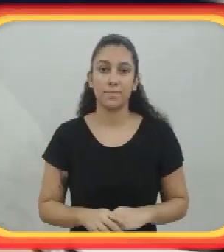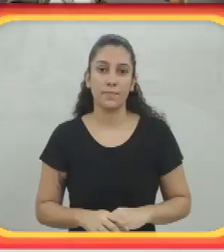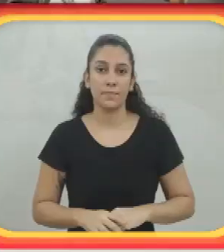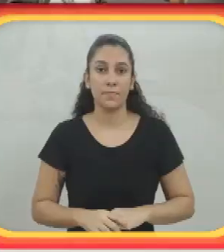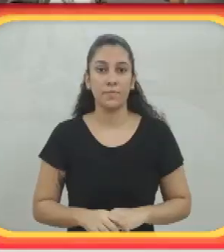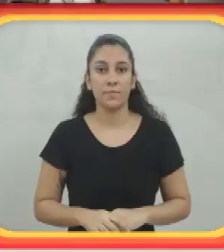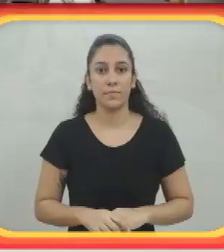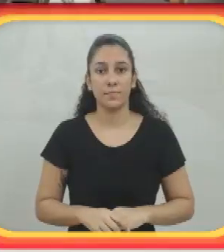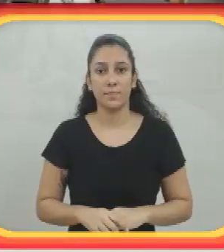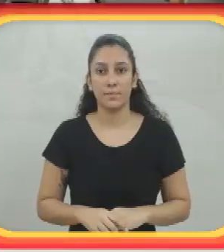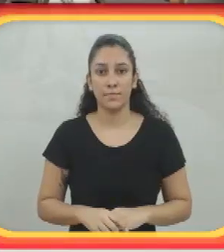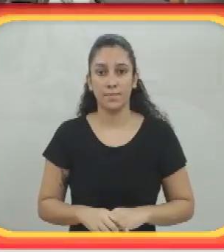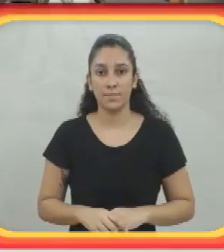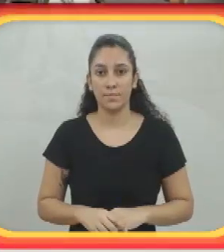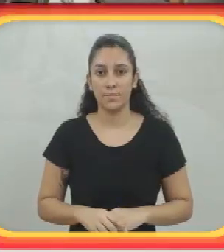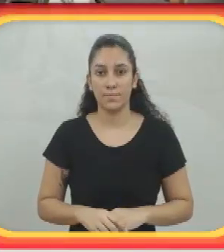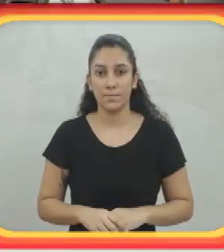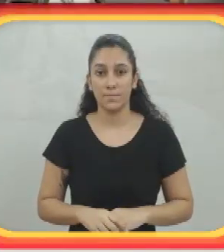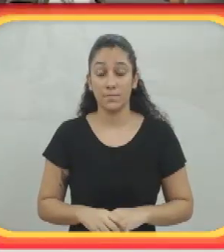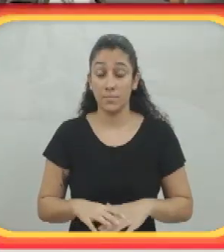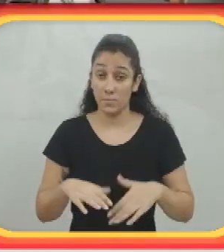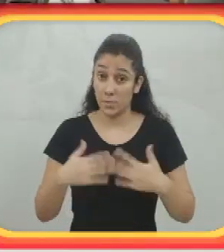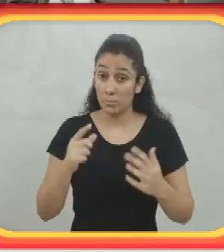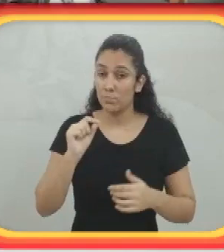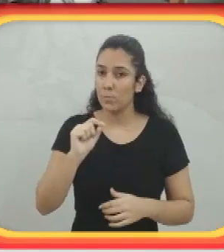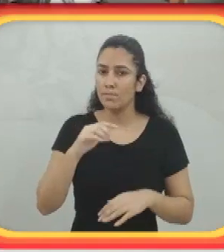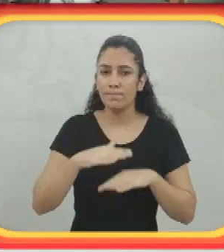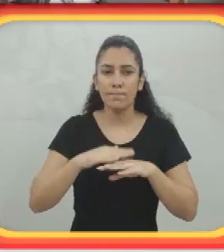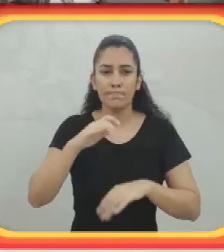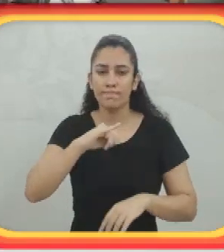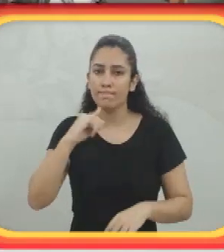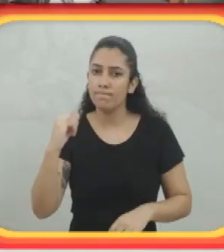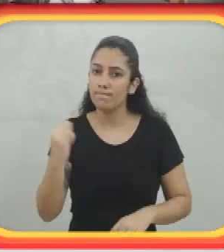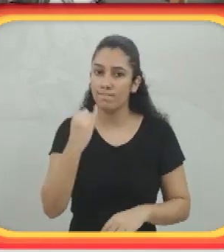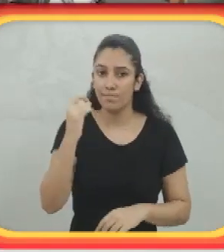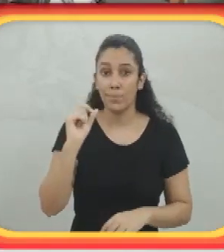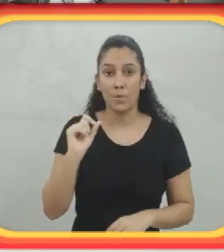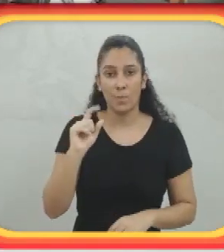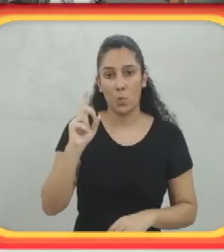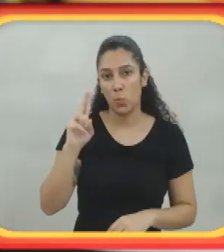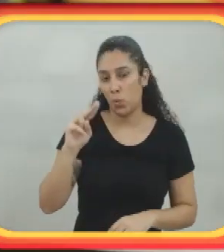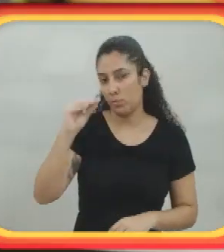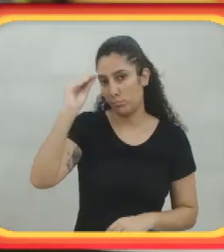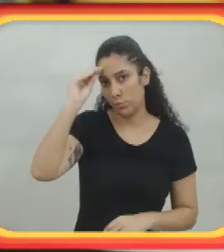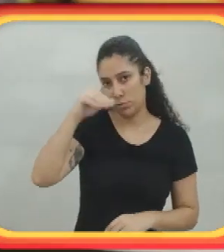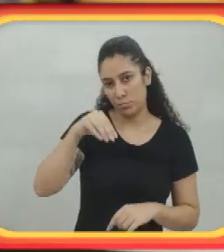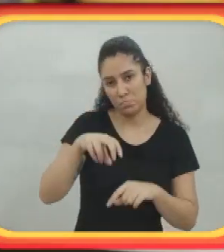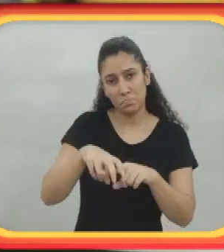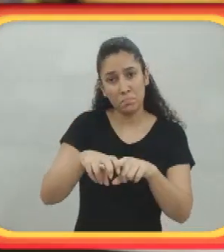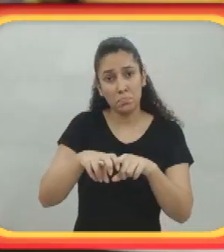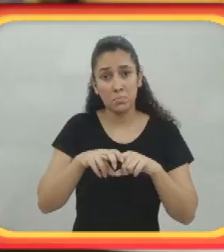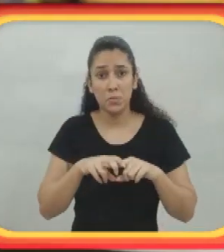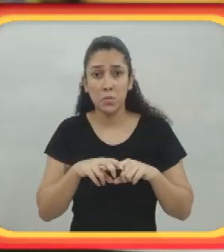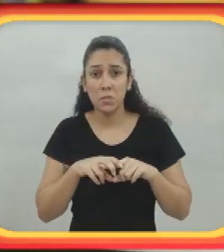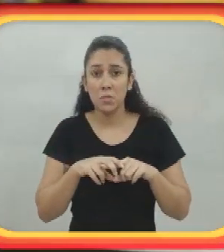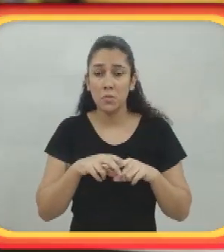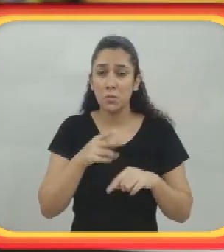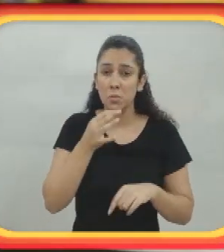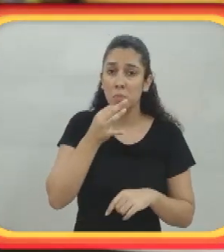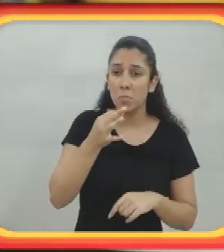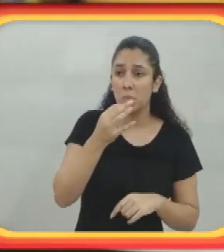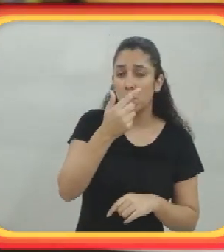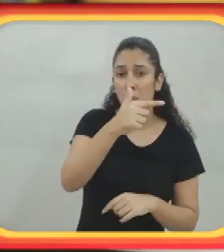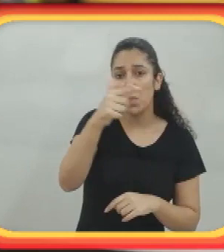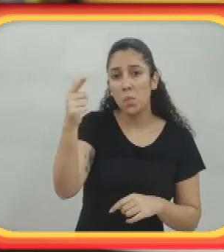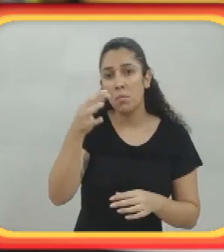especial. Gente, o mais importante é nunca